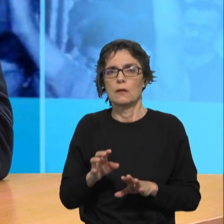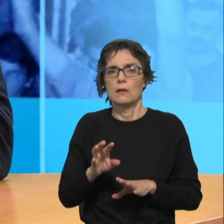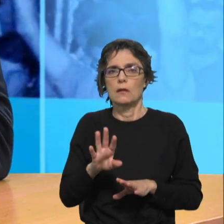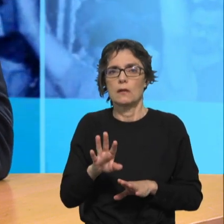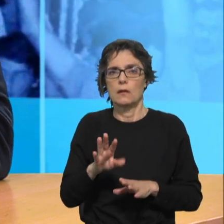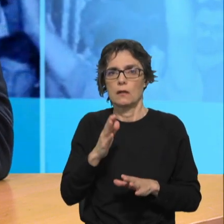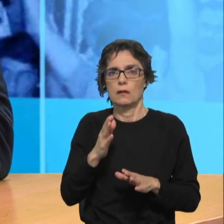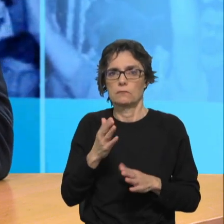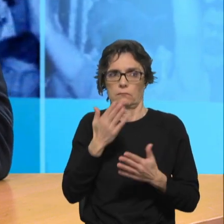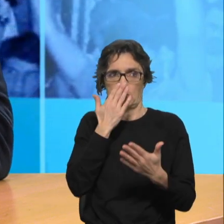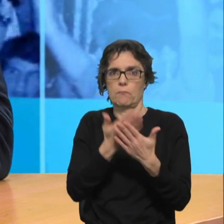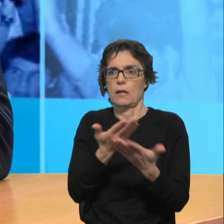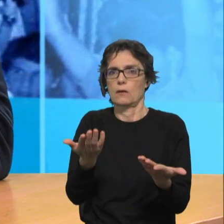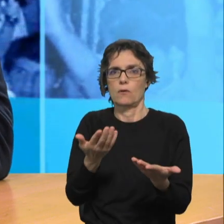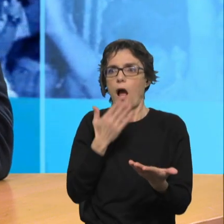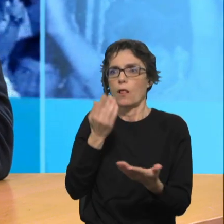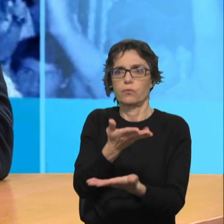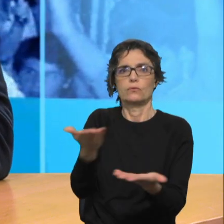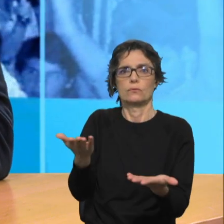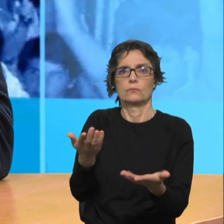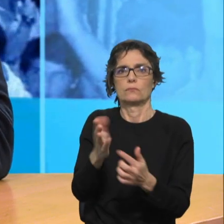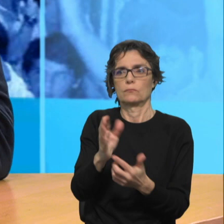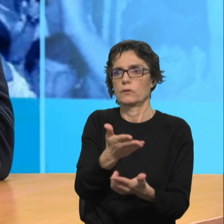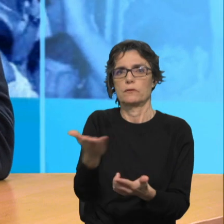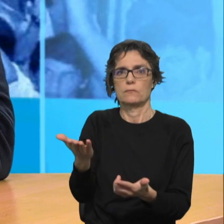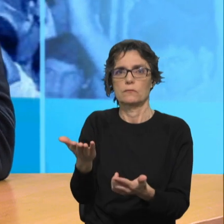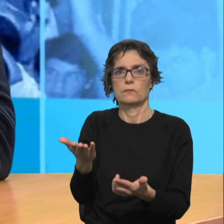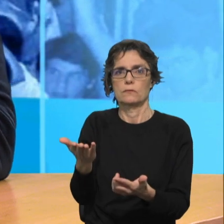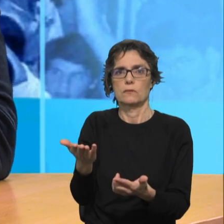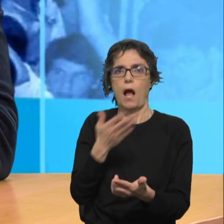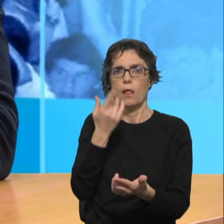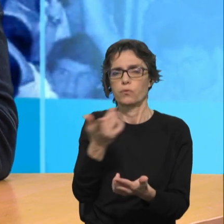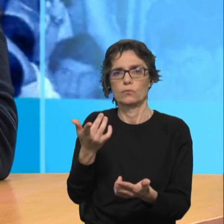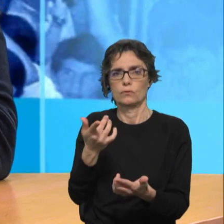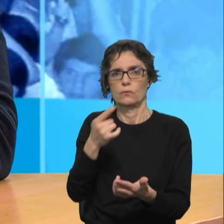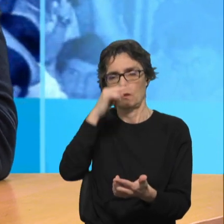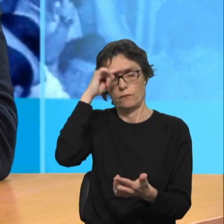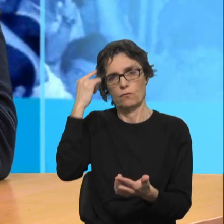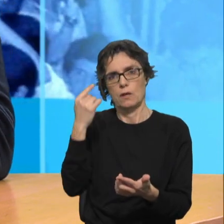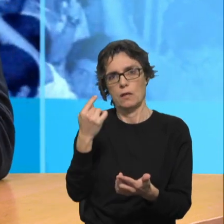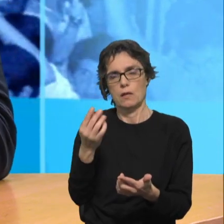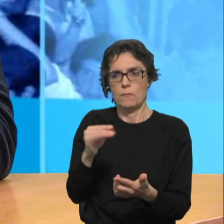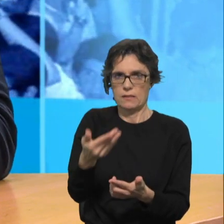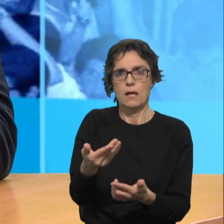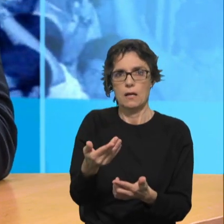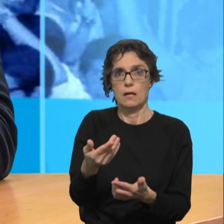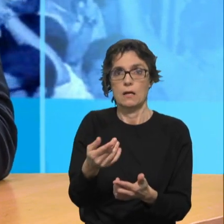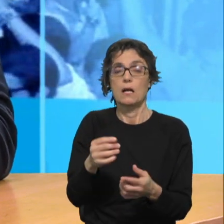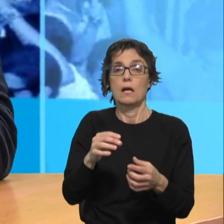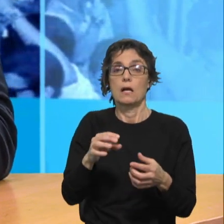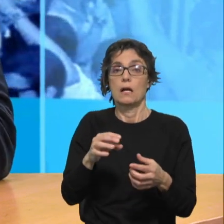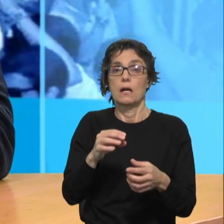nota-se agora que os alunos trazem uma quantidade de dificuldades acrescidas por causa daqueles 2 anos de